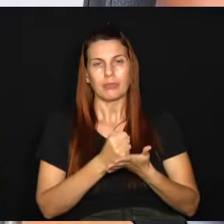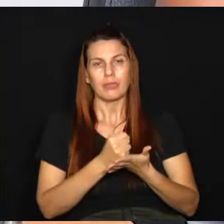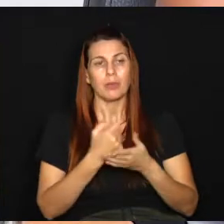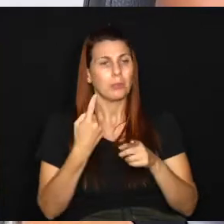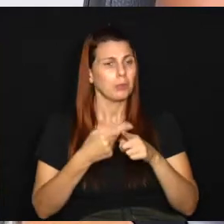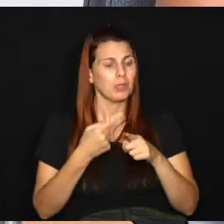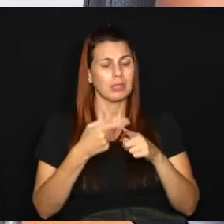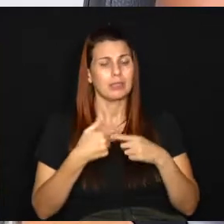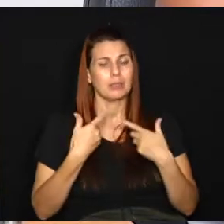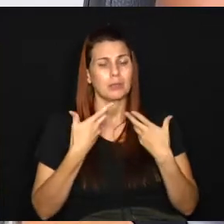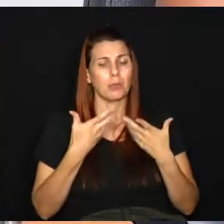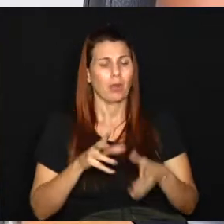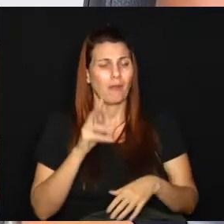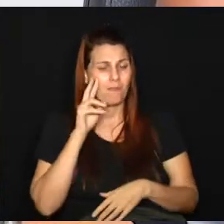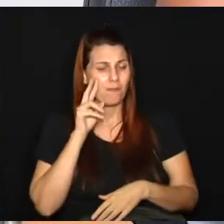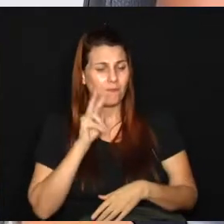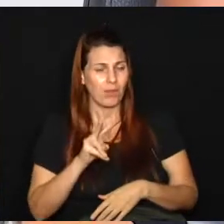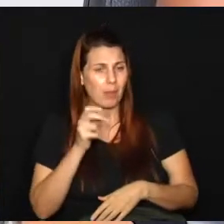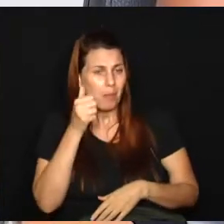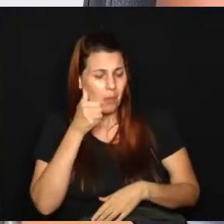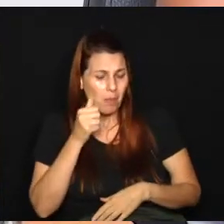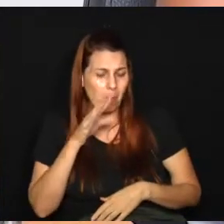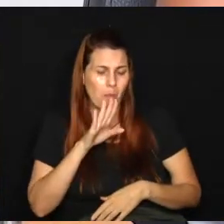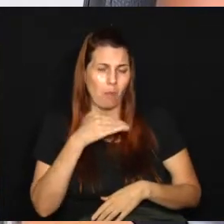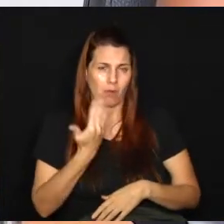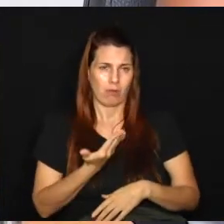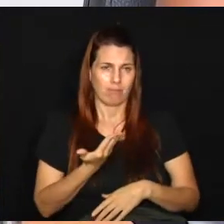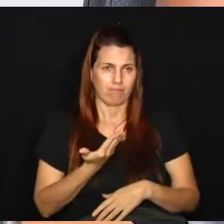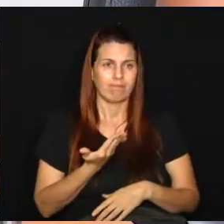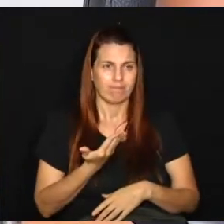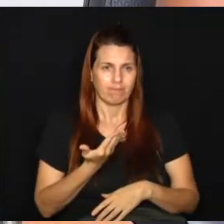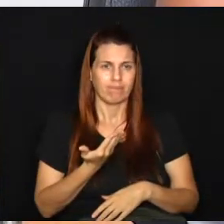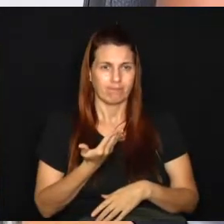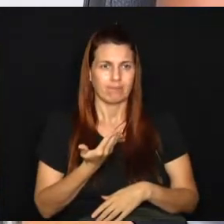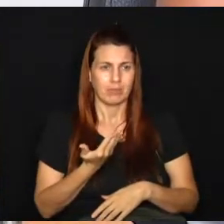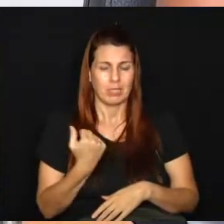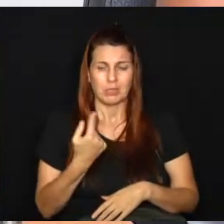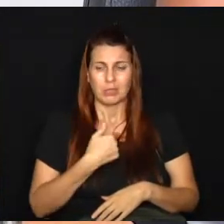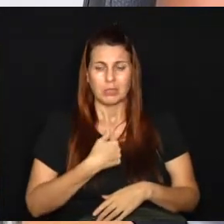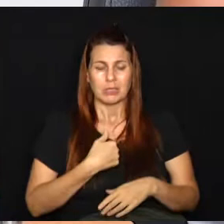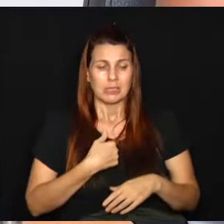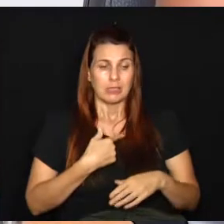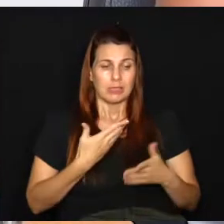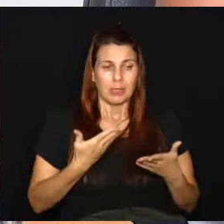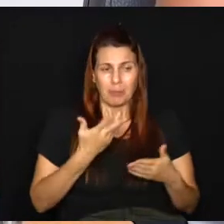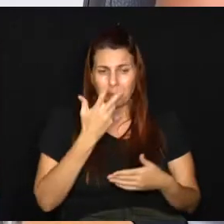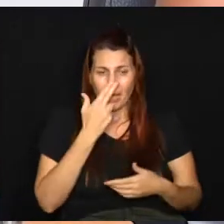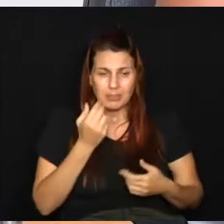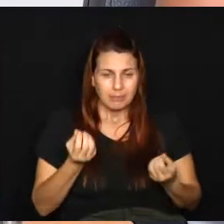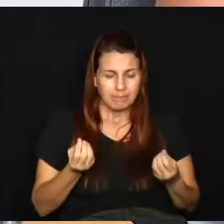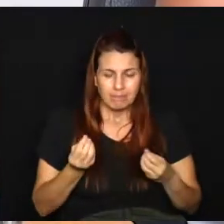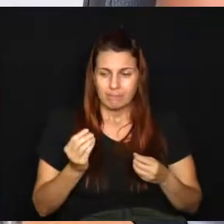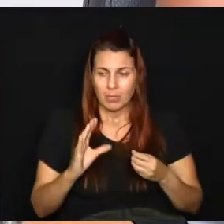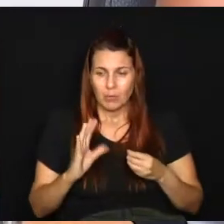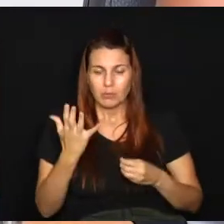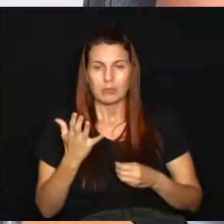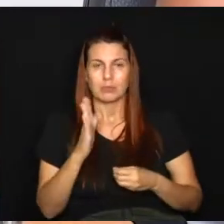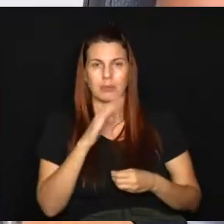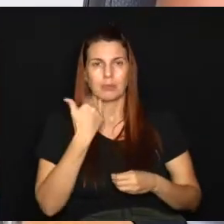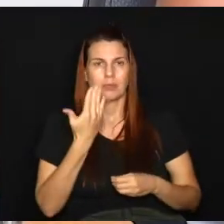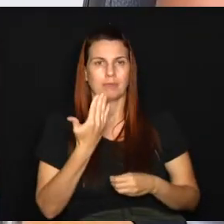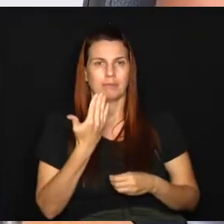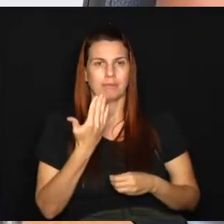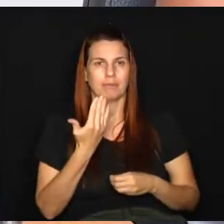mulheres, não venha ver uma morte, porque é o que a gente está esperando a qualquer momento, chegar 1h, uma